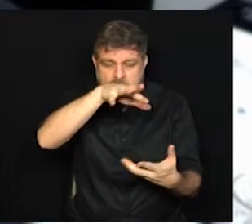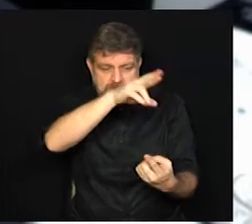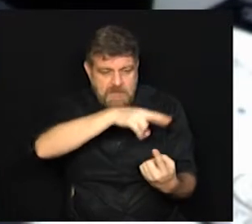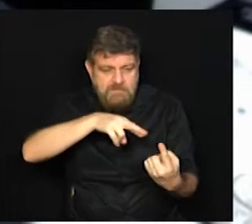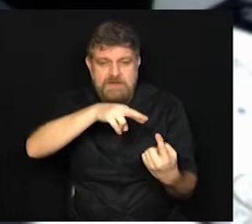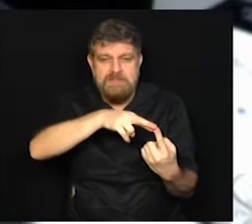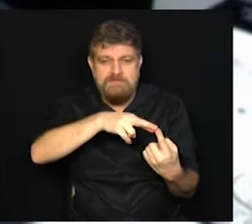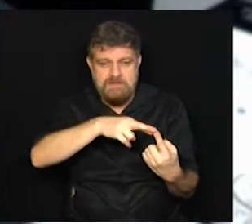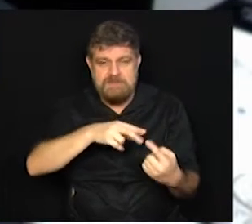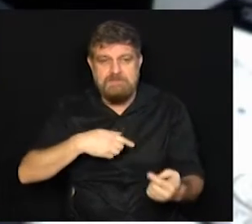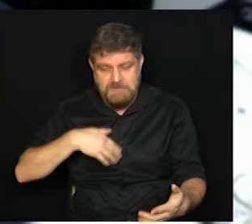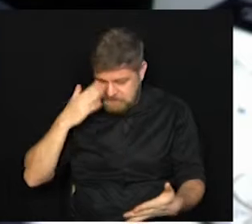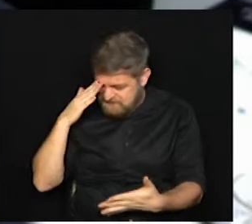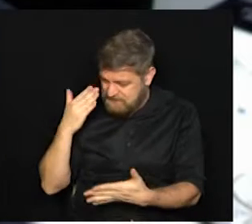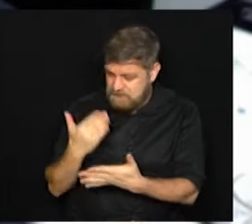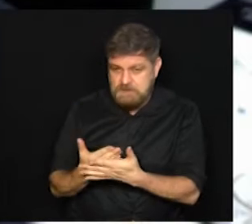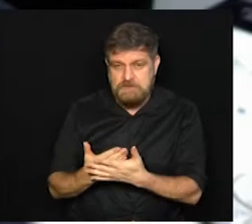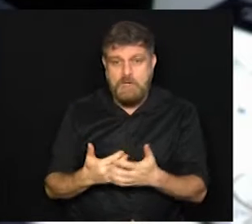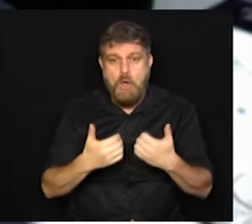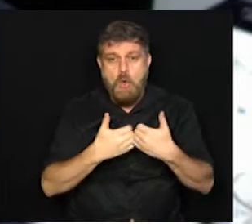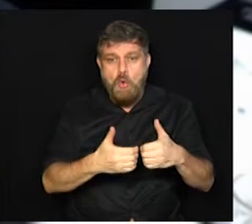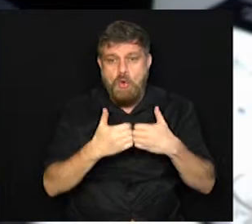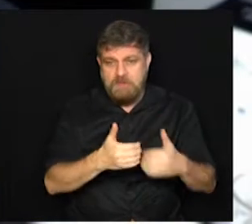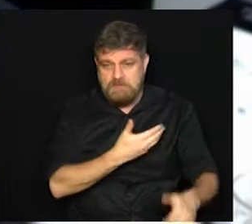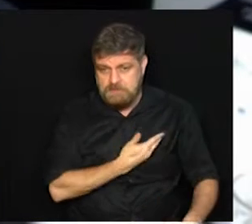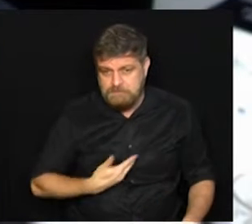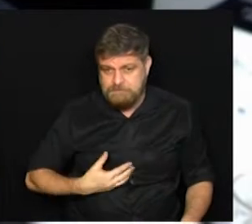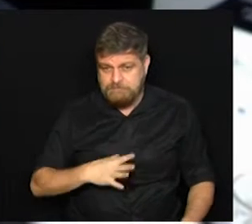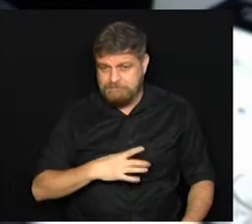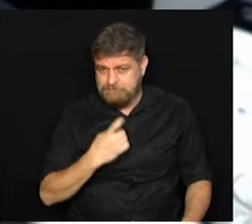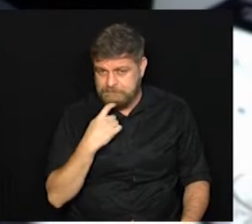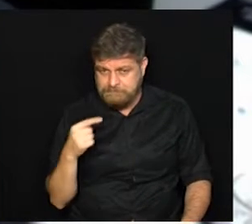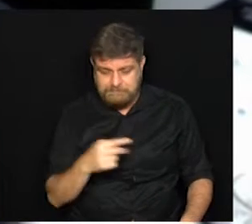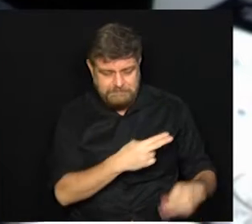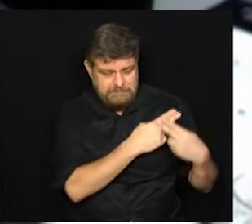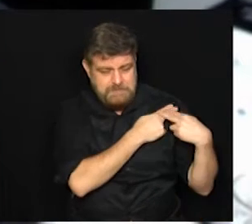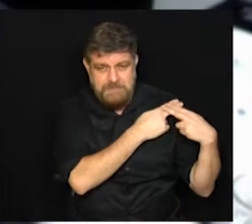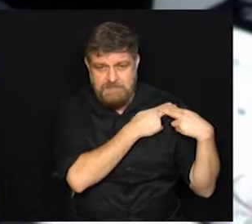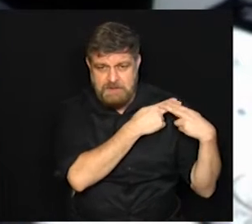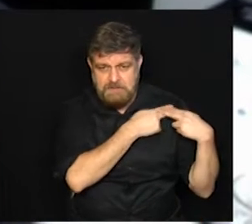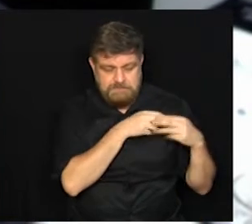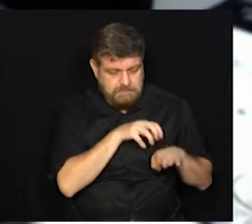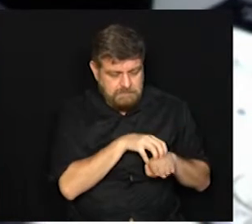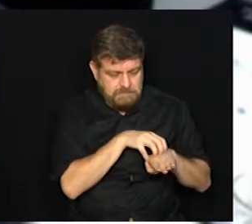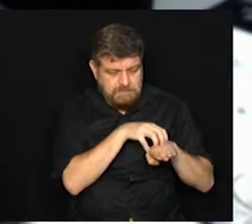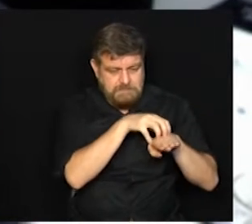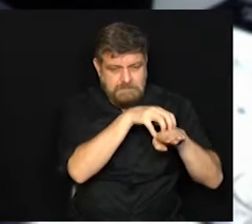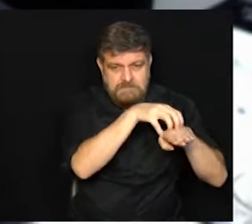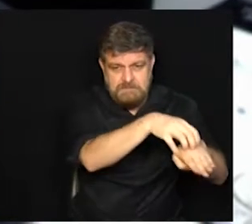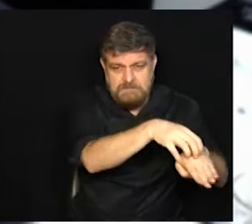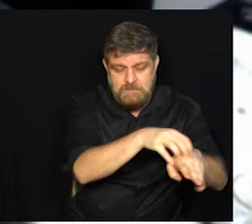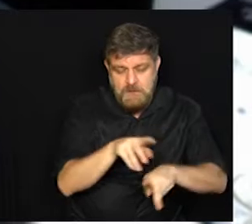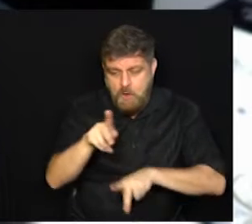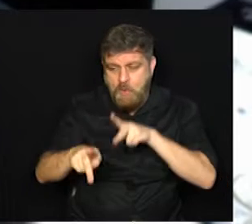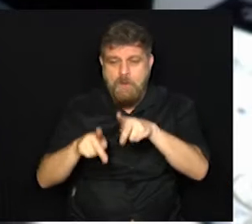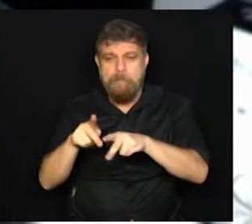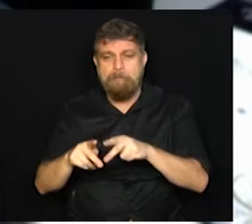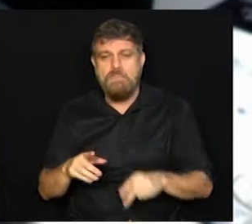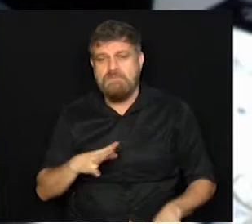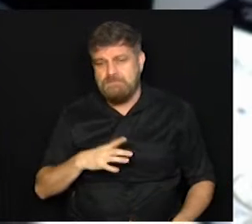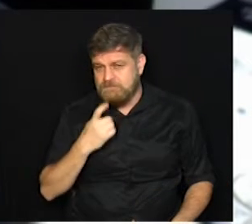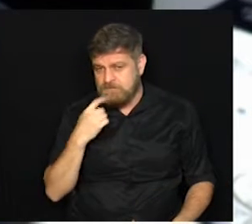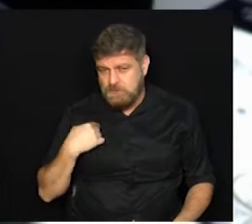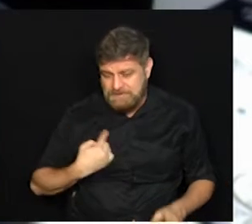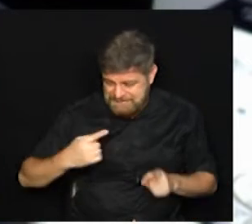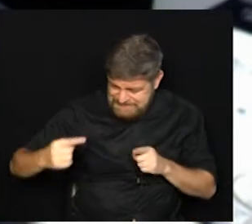podem acreditar nisso, né? O transporte público, ele é responsável por transportar a grande massa e nós temos esse grande